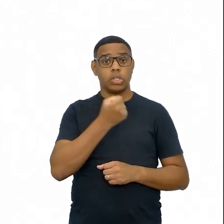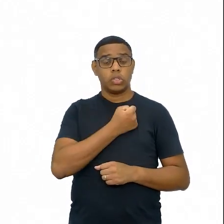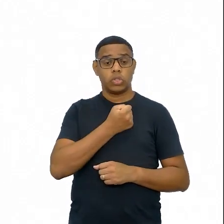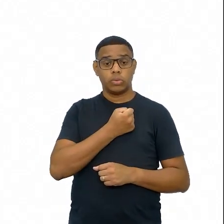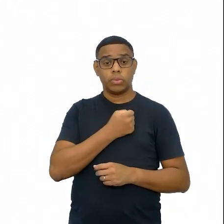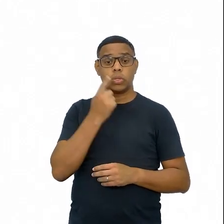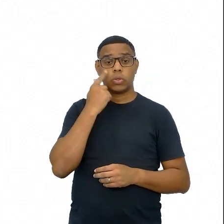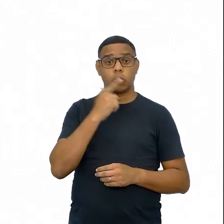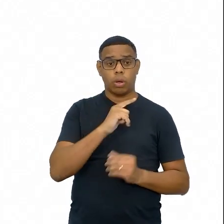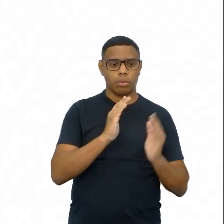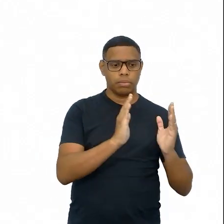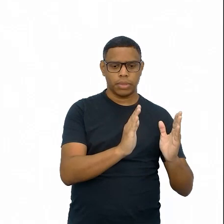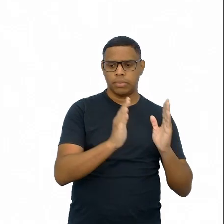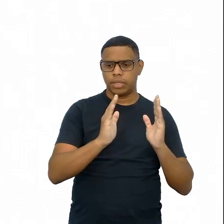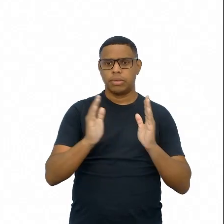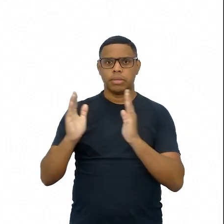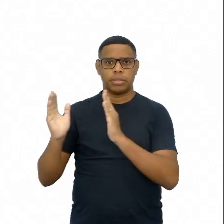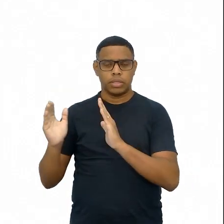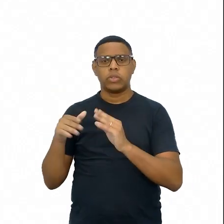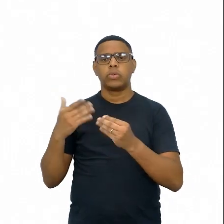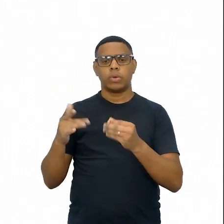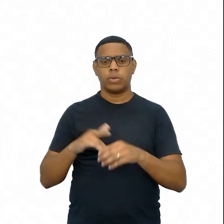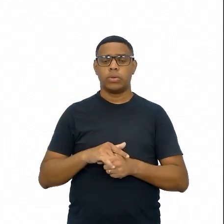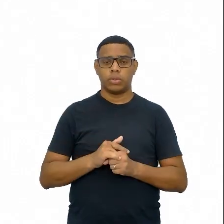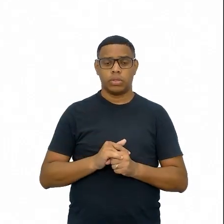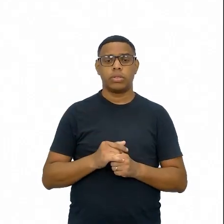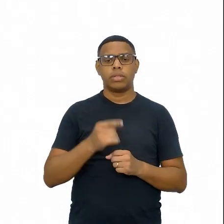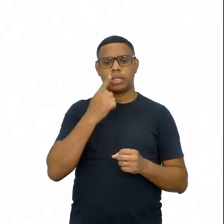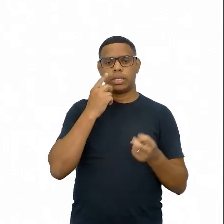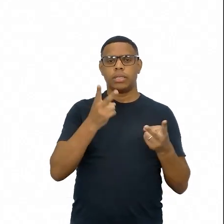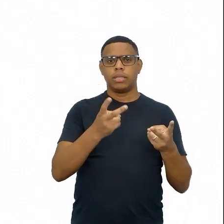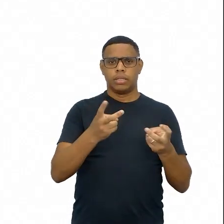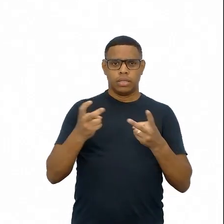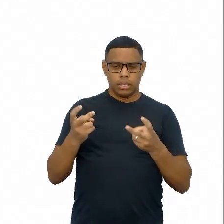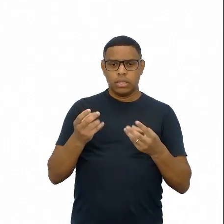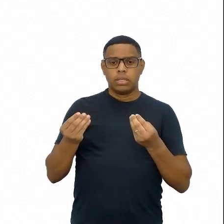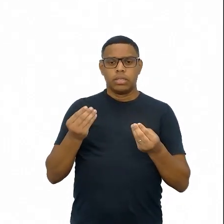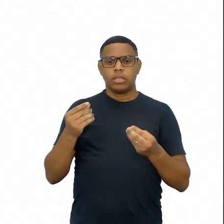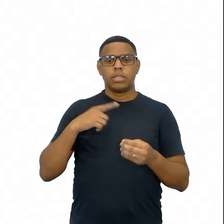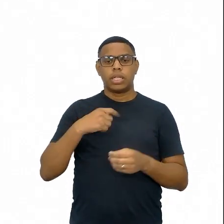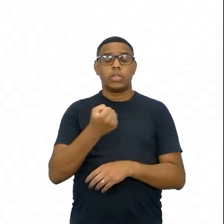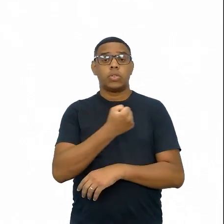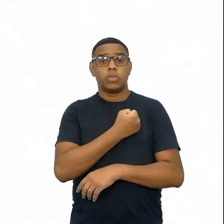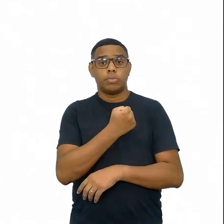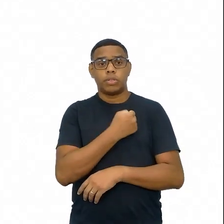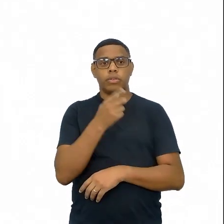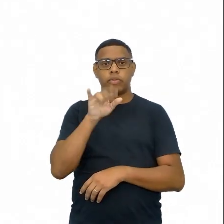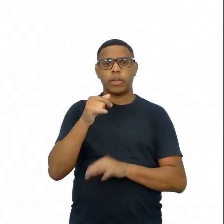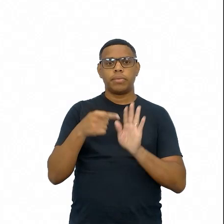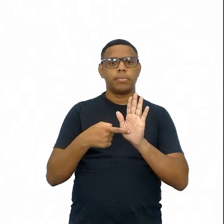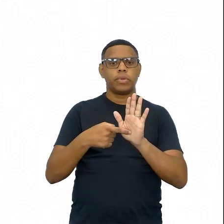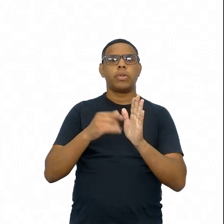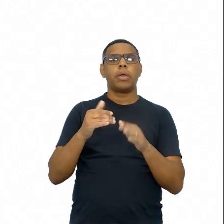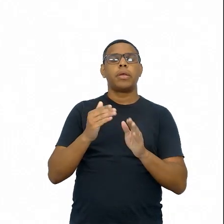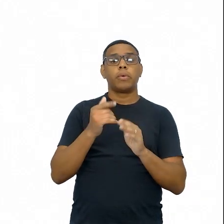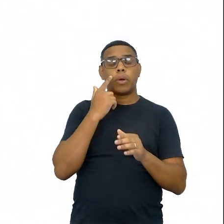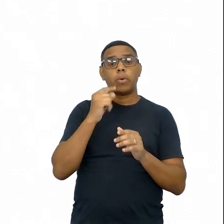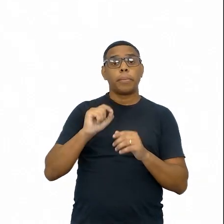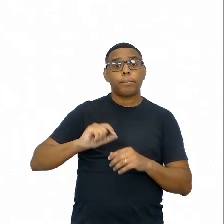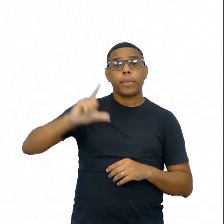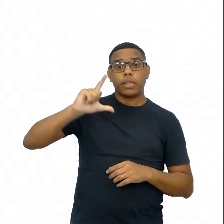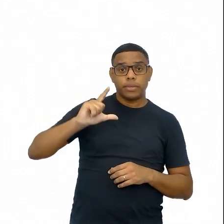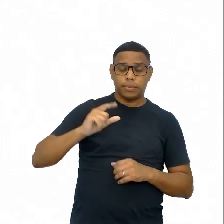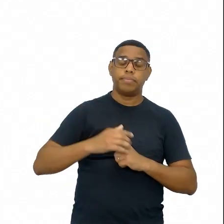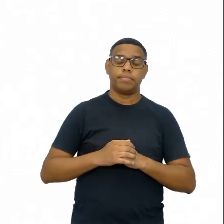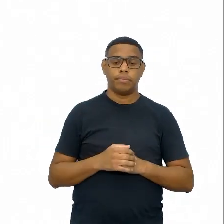dessa sequência, né, para observar qual é o número que eles vão indicar aqui, que é o maior.